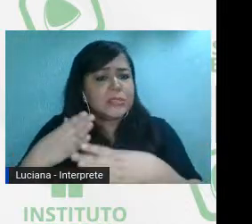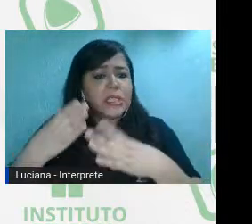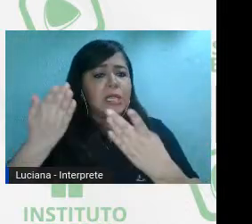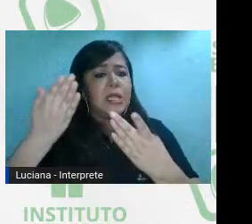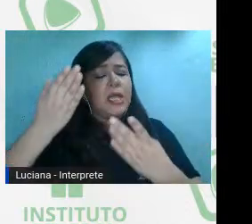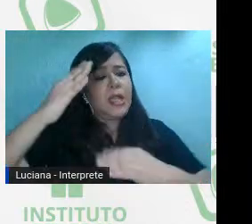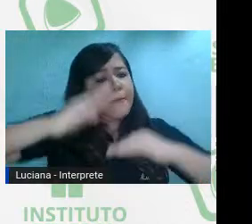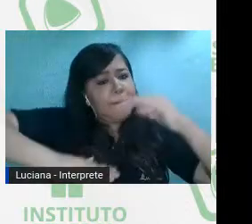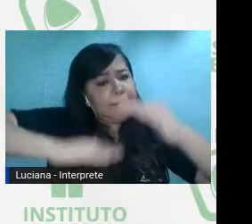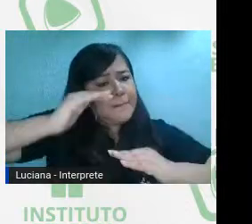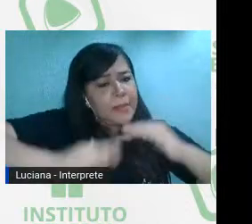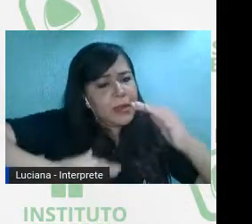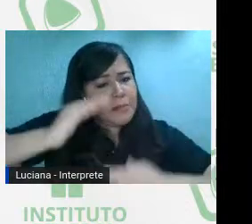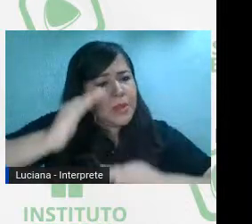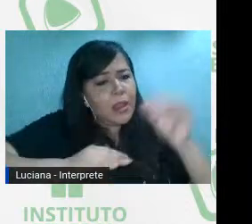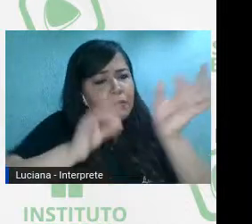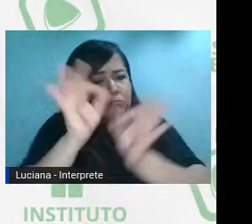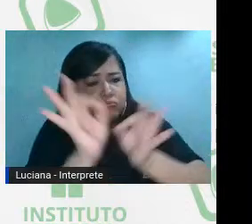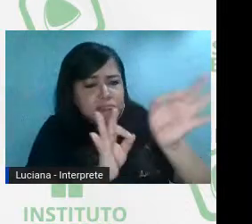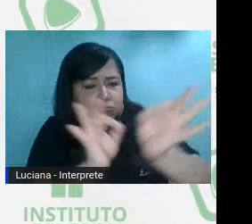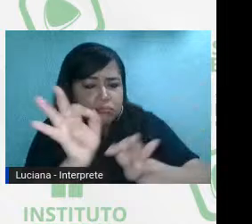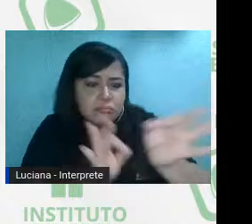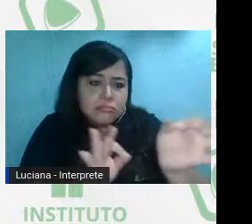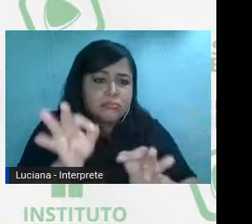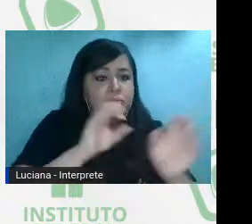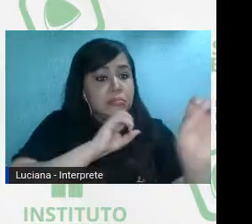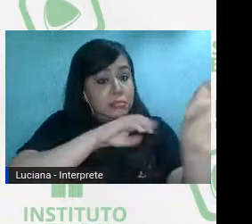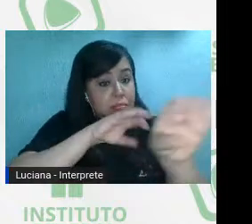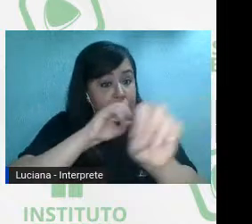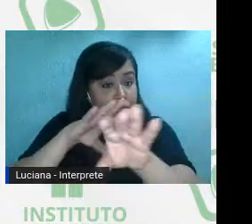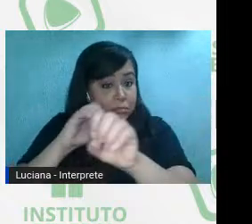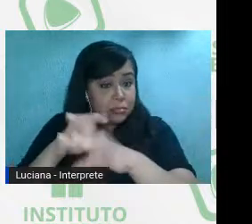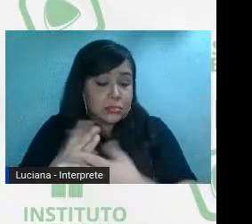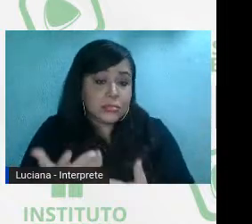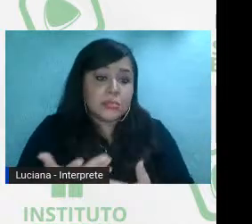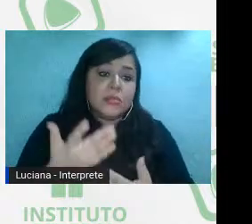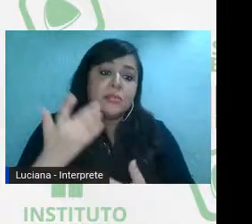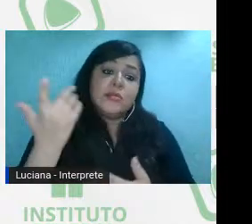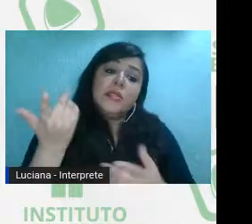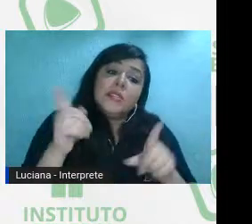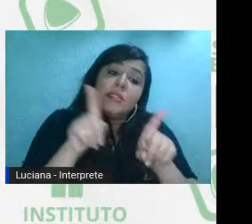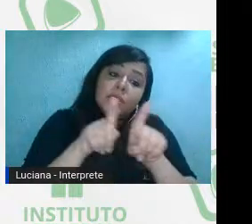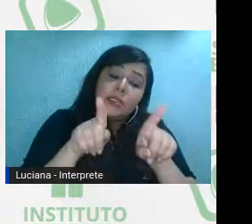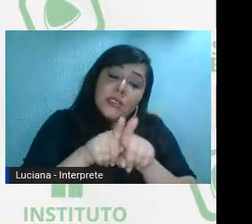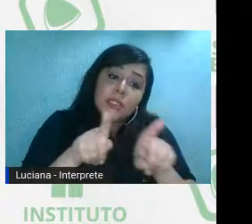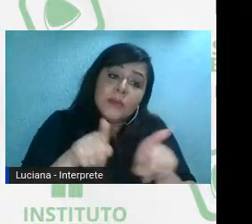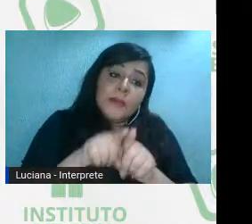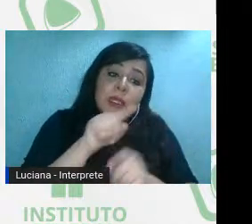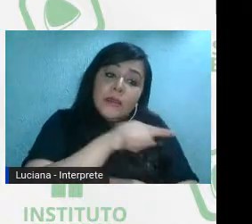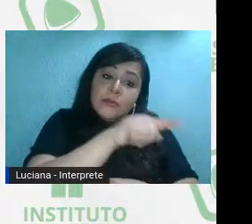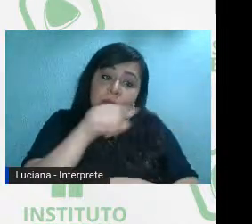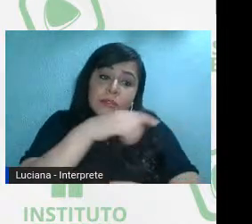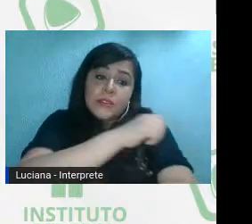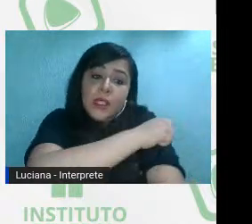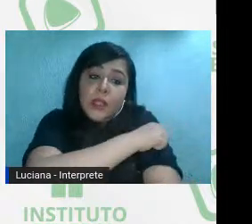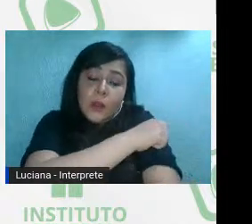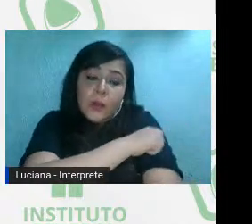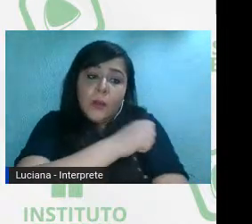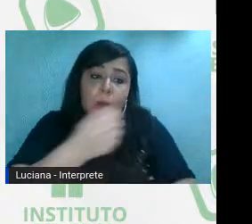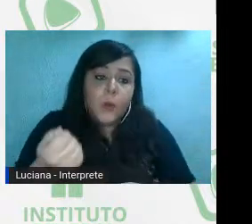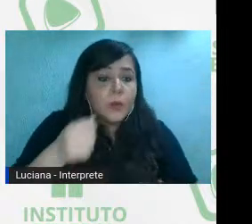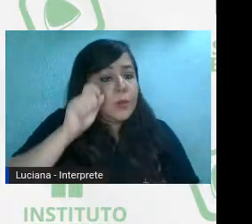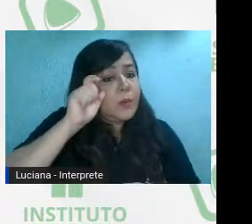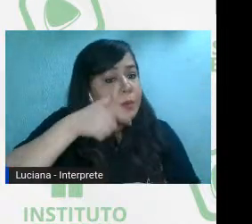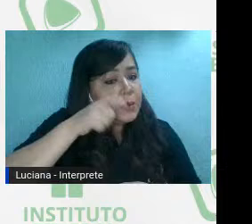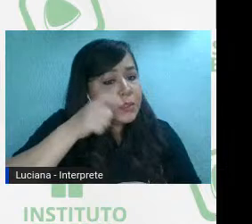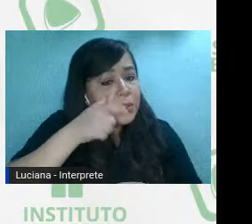aulas e também para melhor disputar o interesse dos alunos dentro da sala de aula,